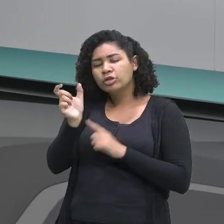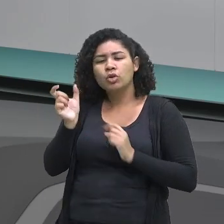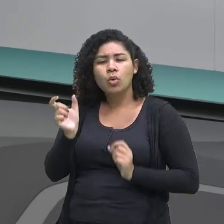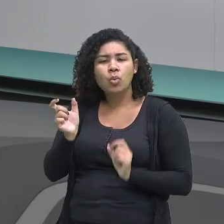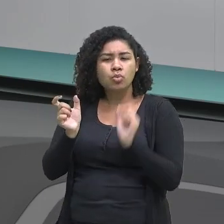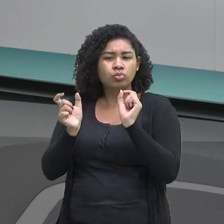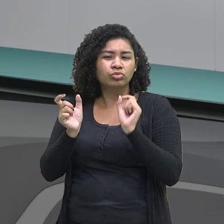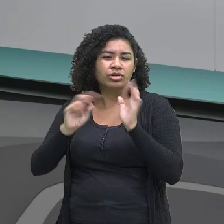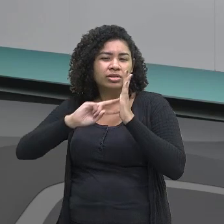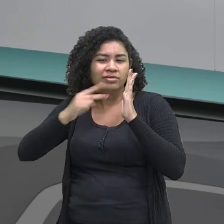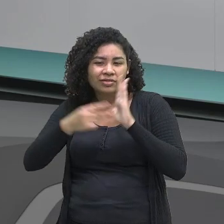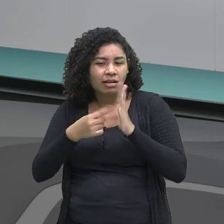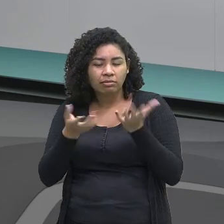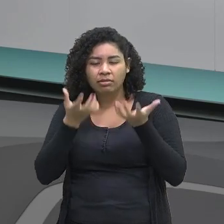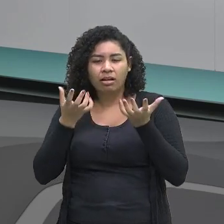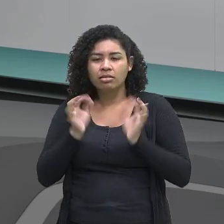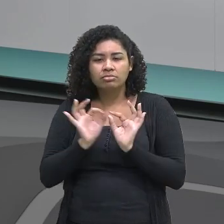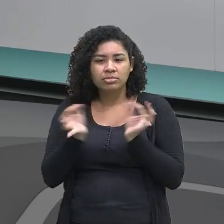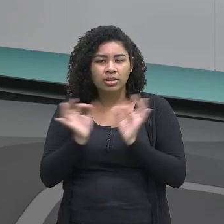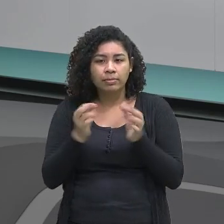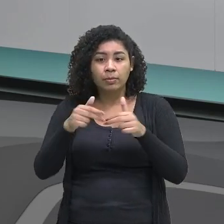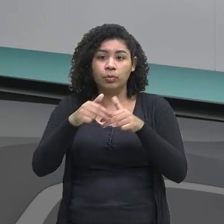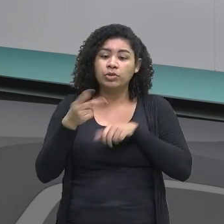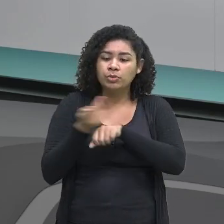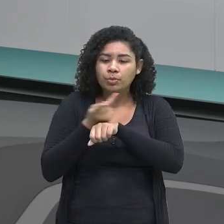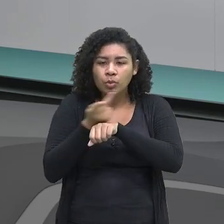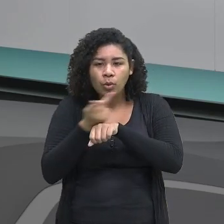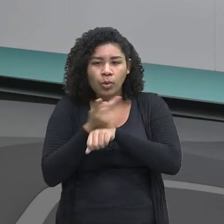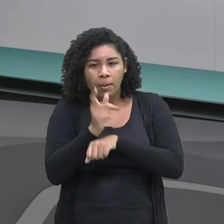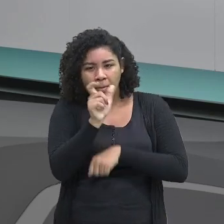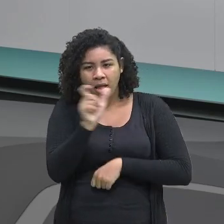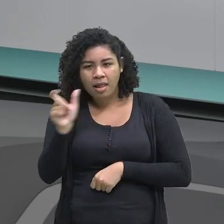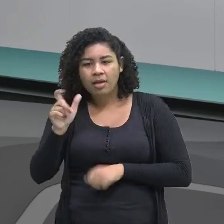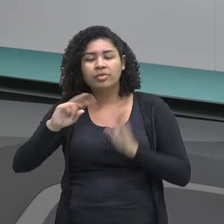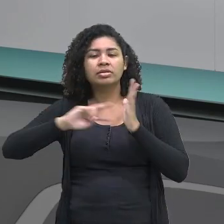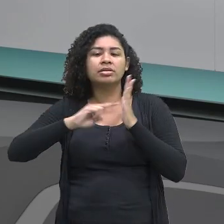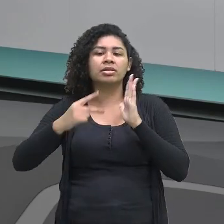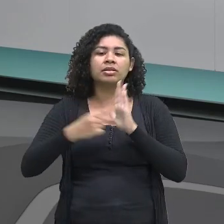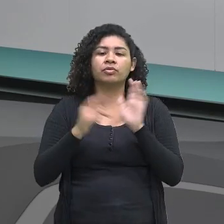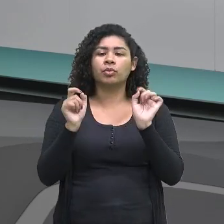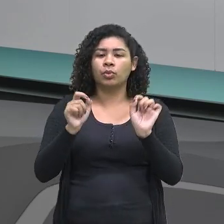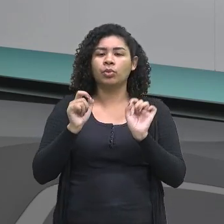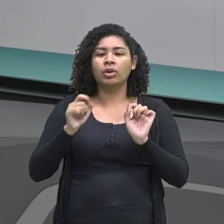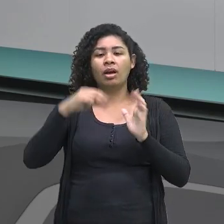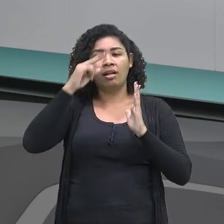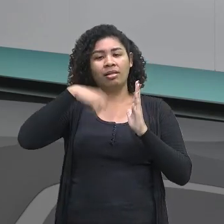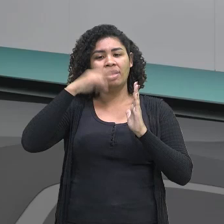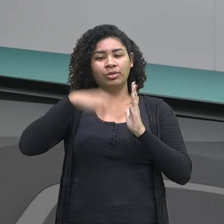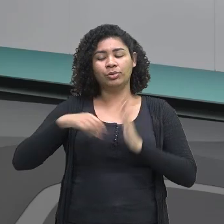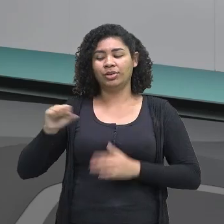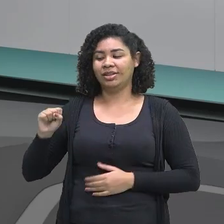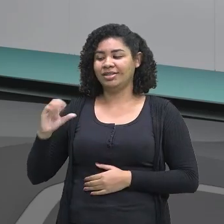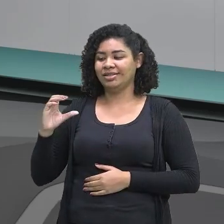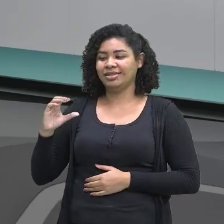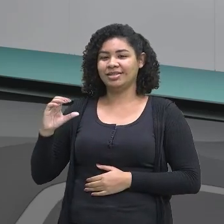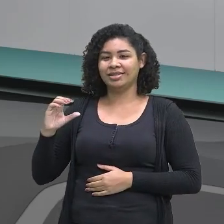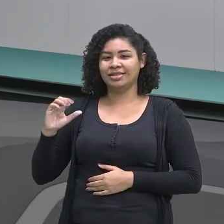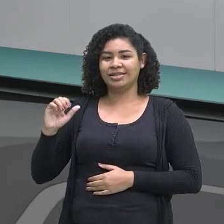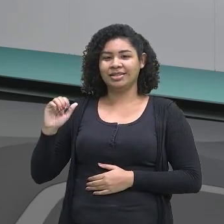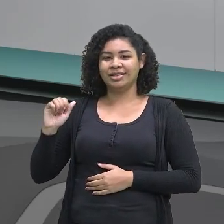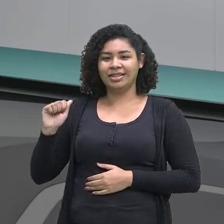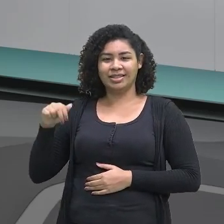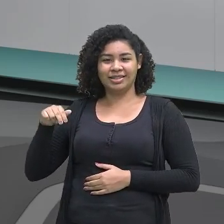ato de procurar uma palavra no dicionário, você está usando também a estratégia de leitura scanning, que mais uma